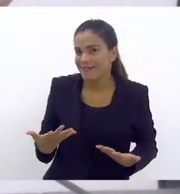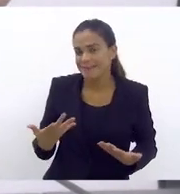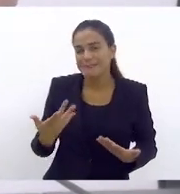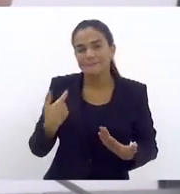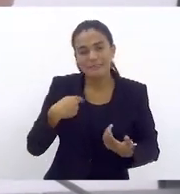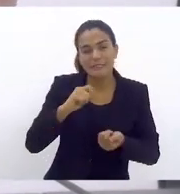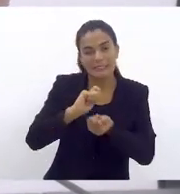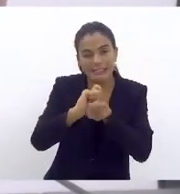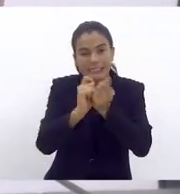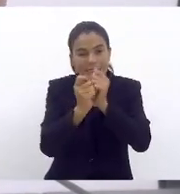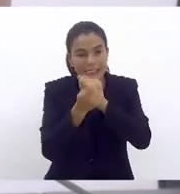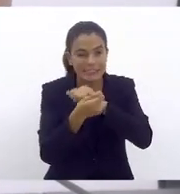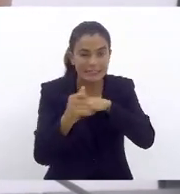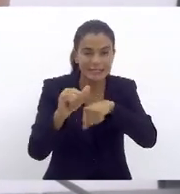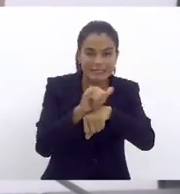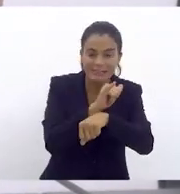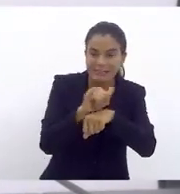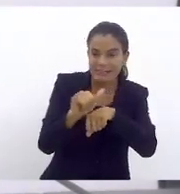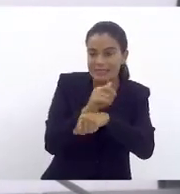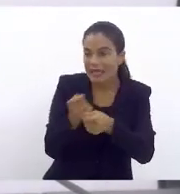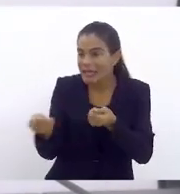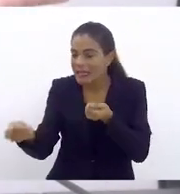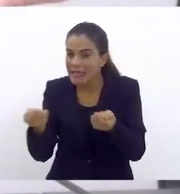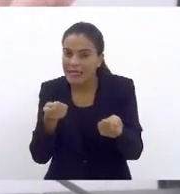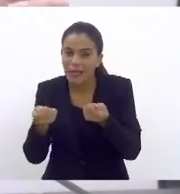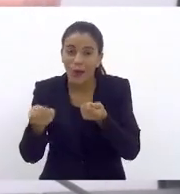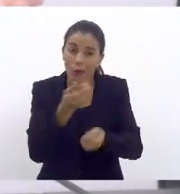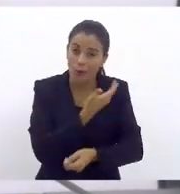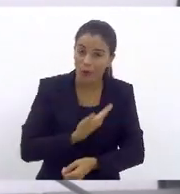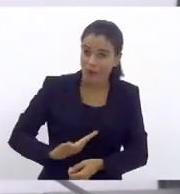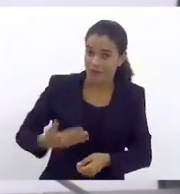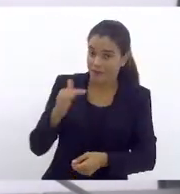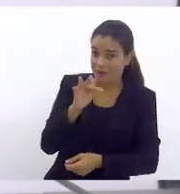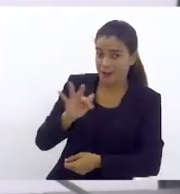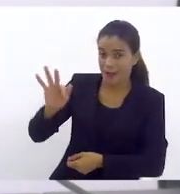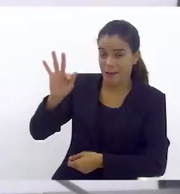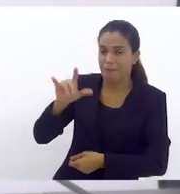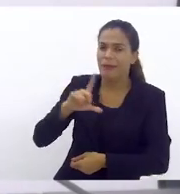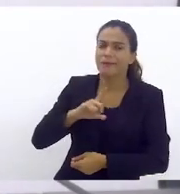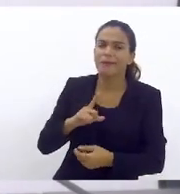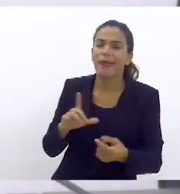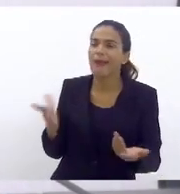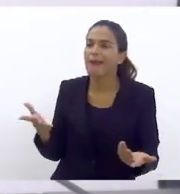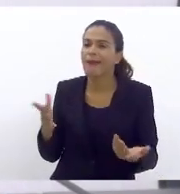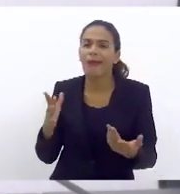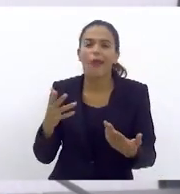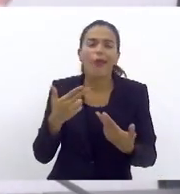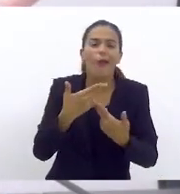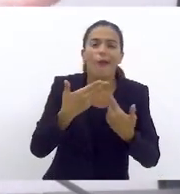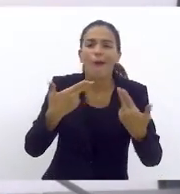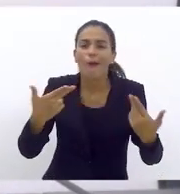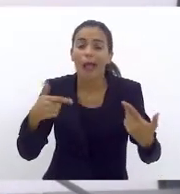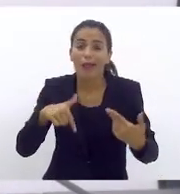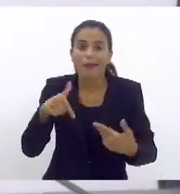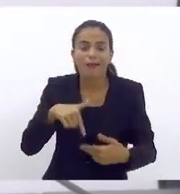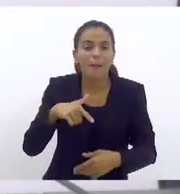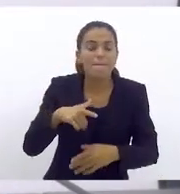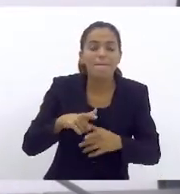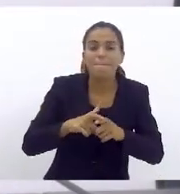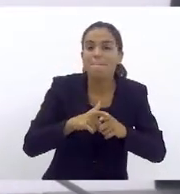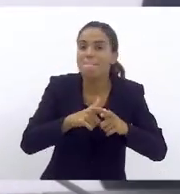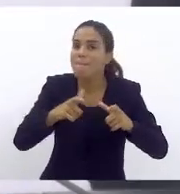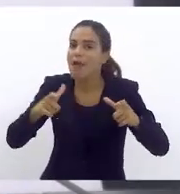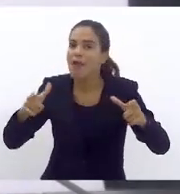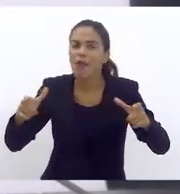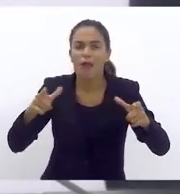ser costurado e trabalhar de maneira articular integrada com o governo federal mas tem singularidades do Rio de Janeiro nós temos aqui a maior rede pública de